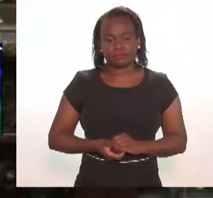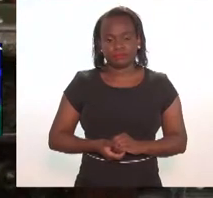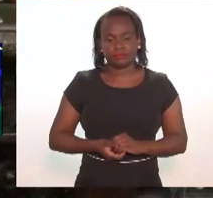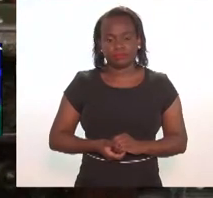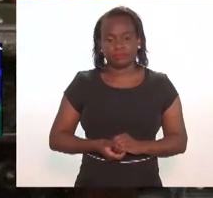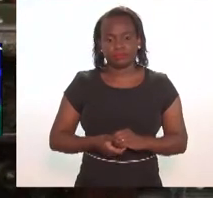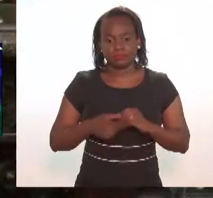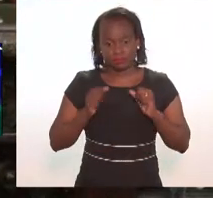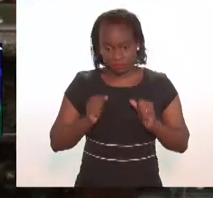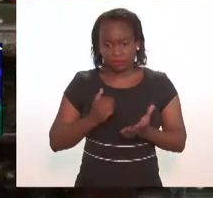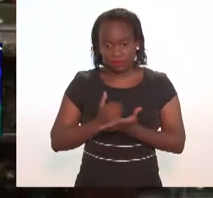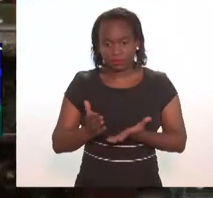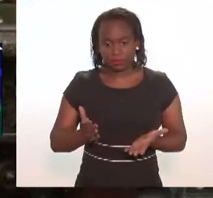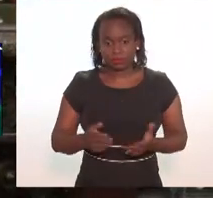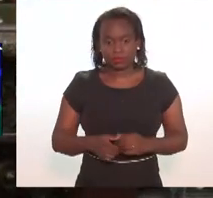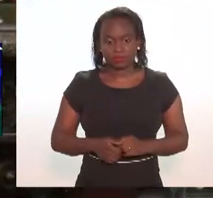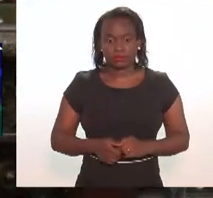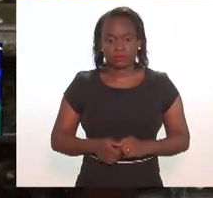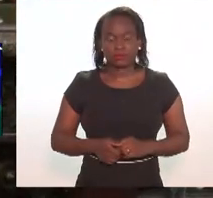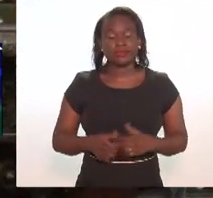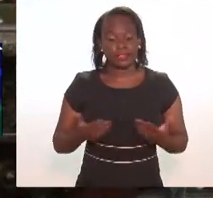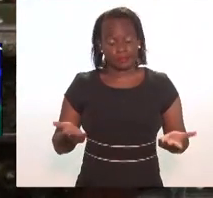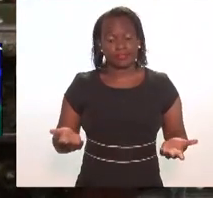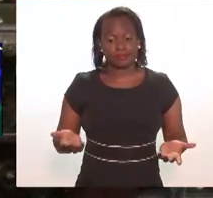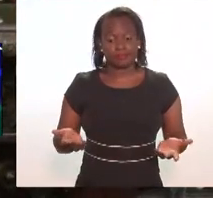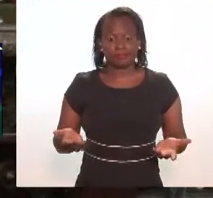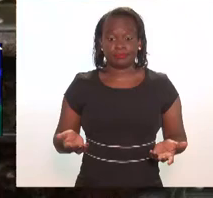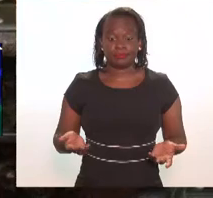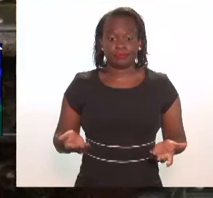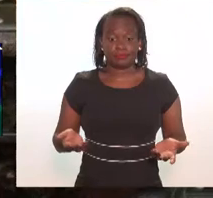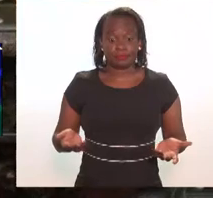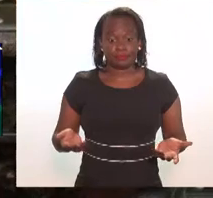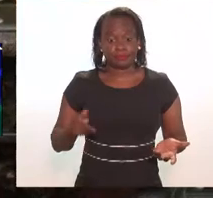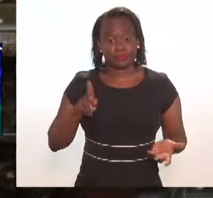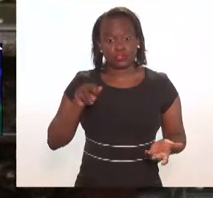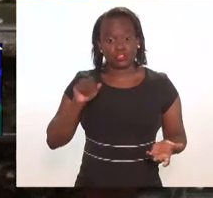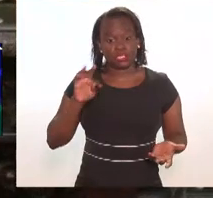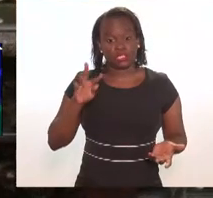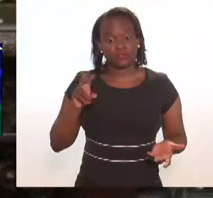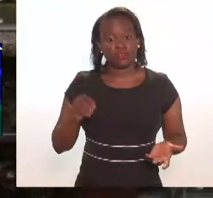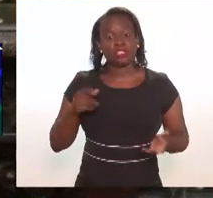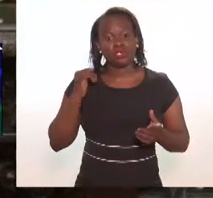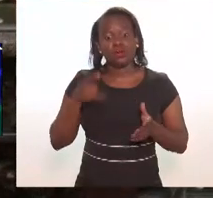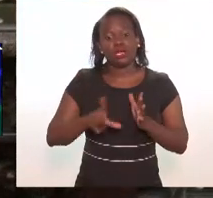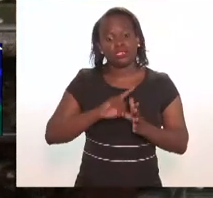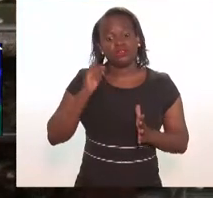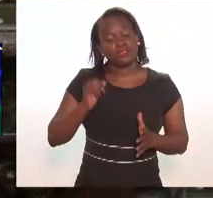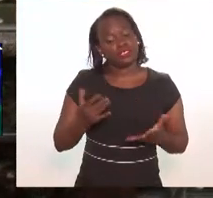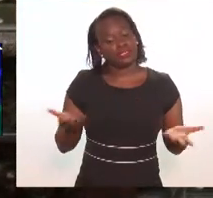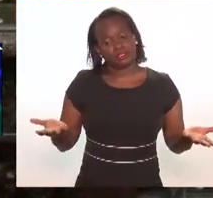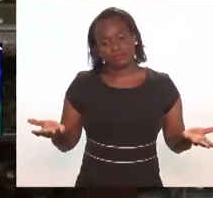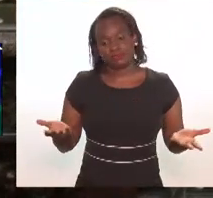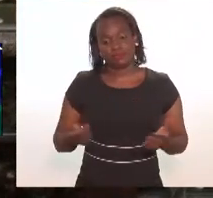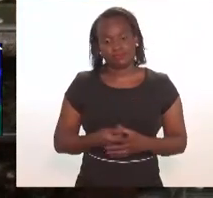Posso silenciar, senhor presidente? Está vendo? Mas, Gustavo, eu avisei antes, meu irmão,